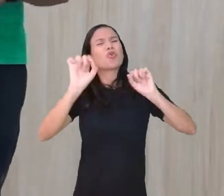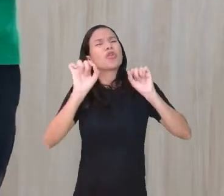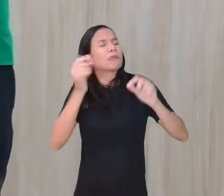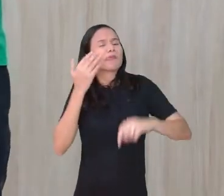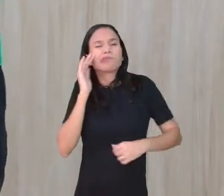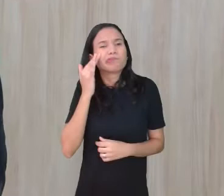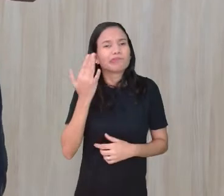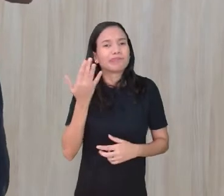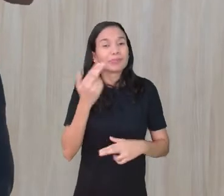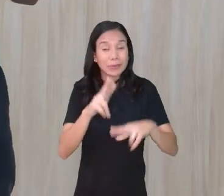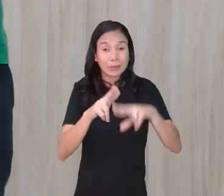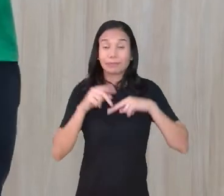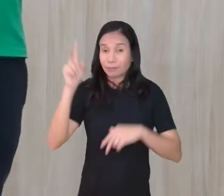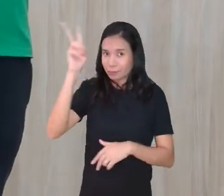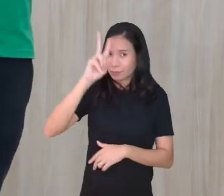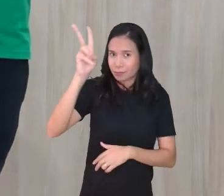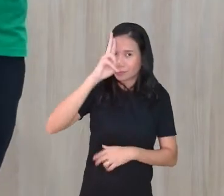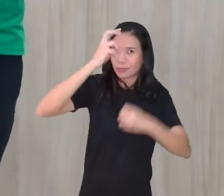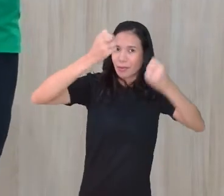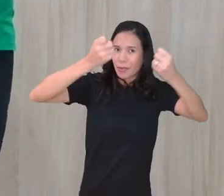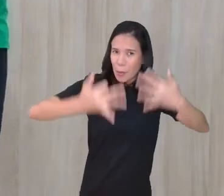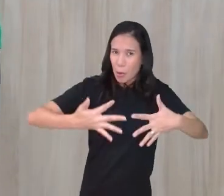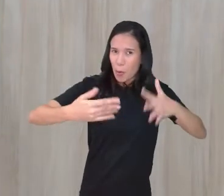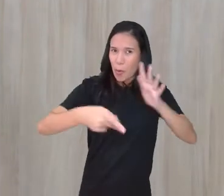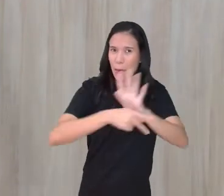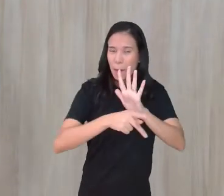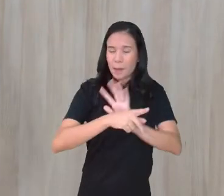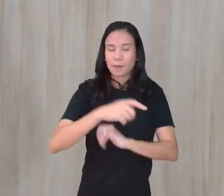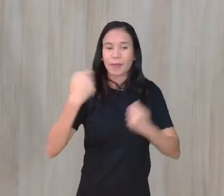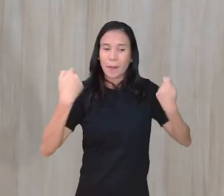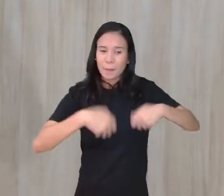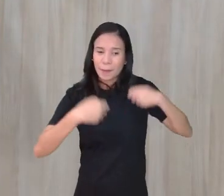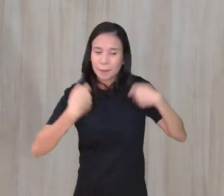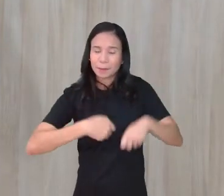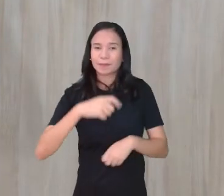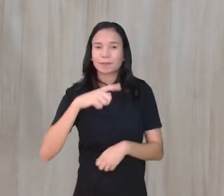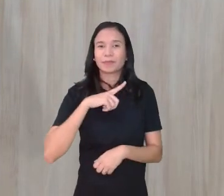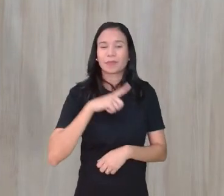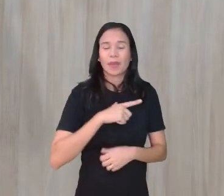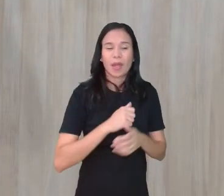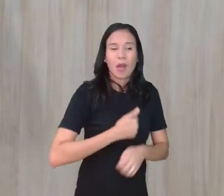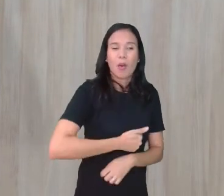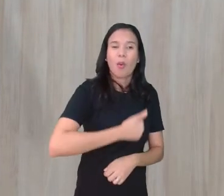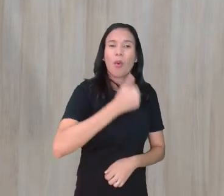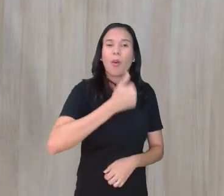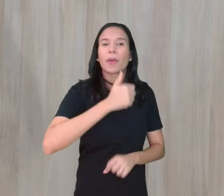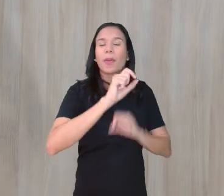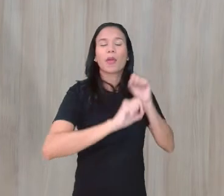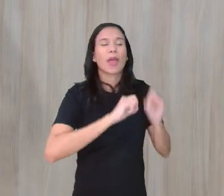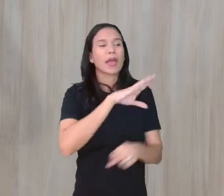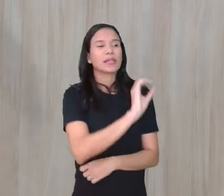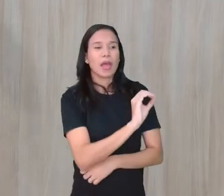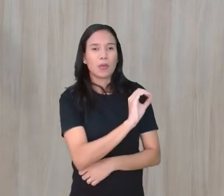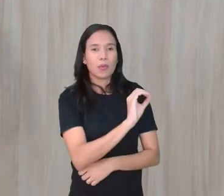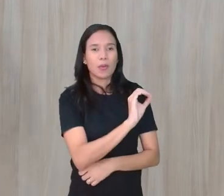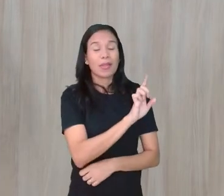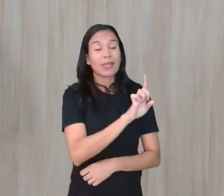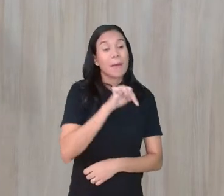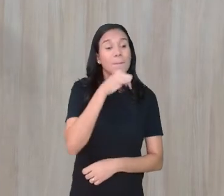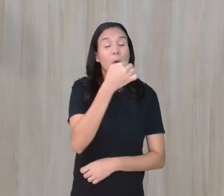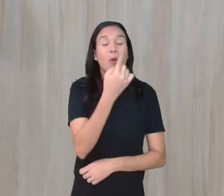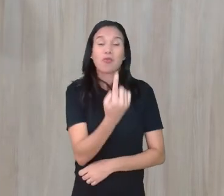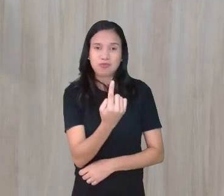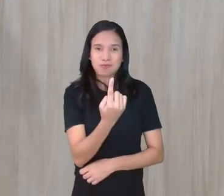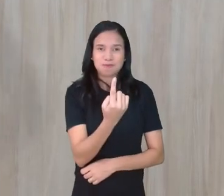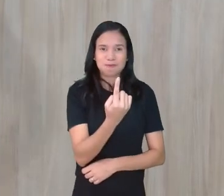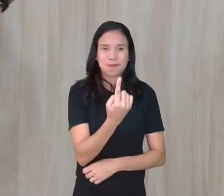7? Lembra que eu disse para você? O primeiro número que é múltiplo de um número natural é o 0. E o segundo número